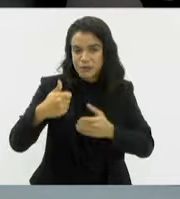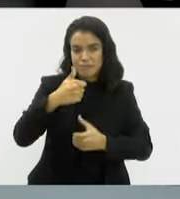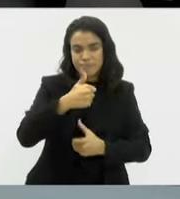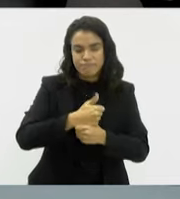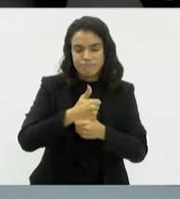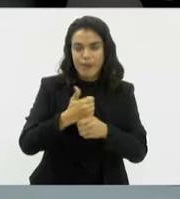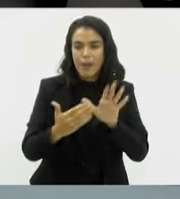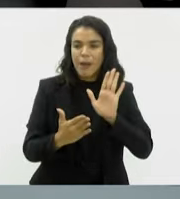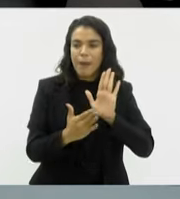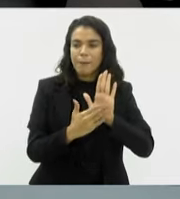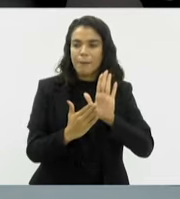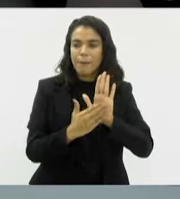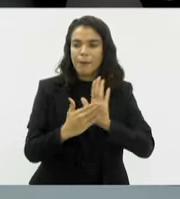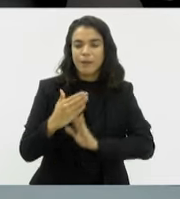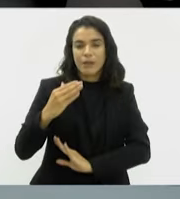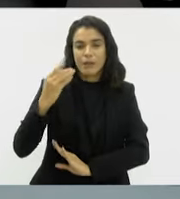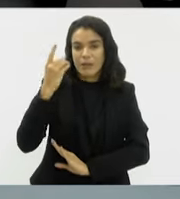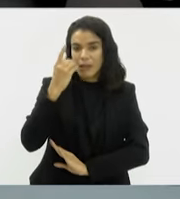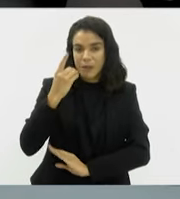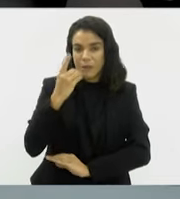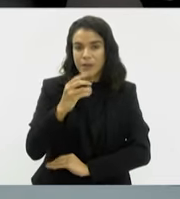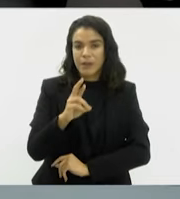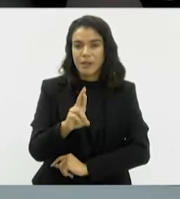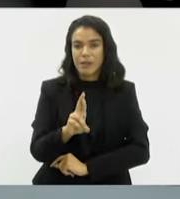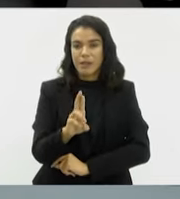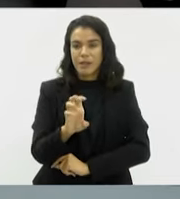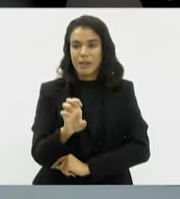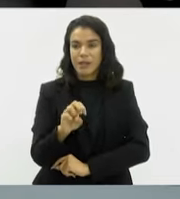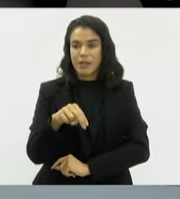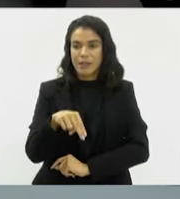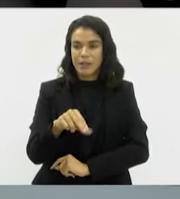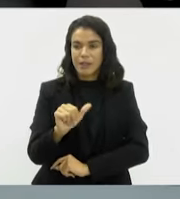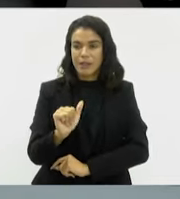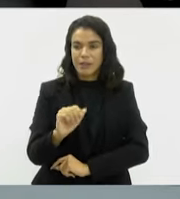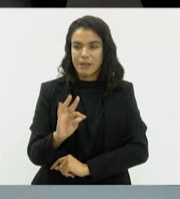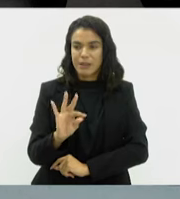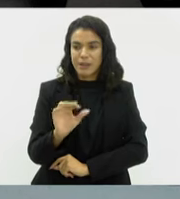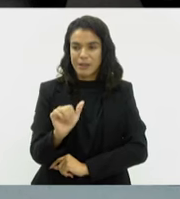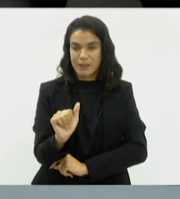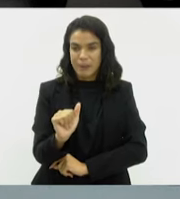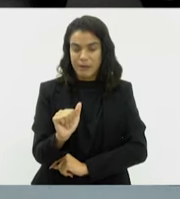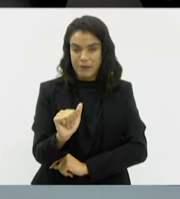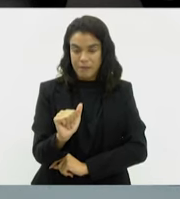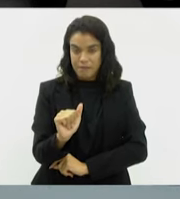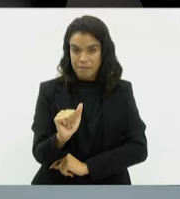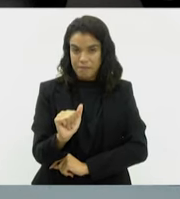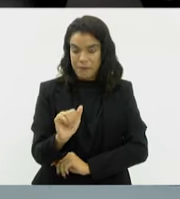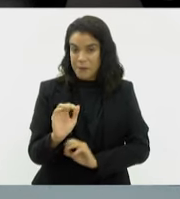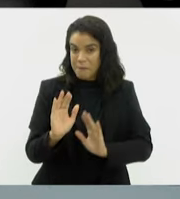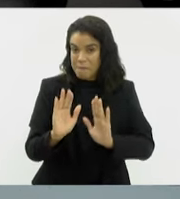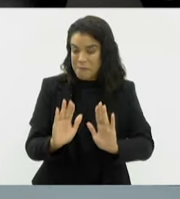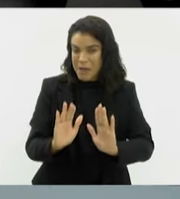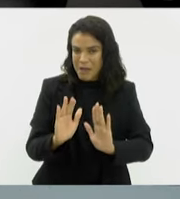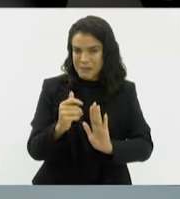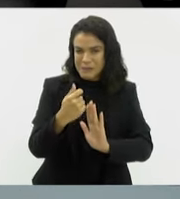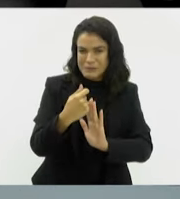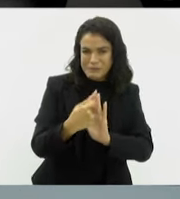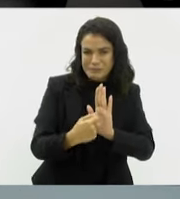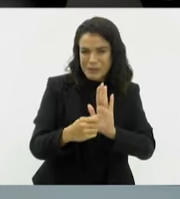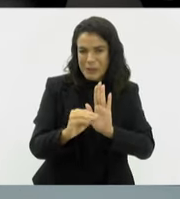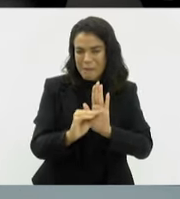a proposta da deputada Renata. Agora, se pegou a subemenda de um, de outro,